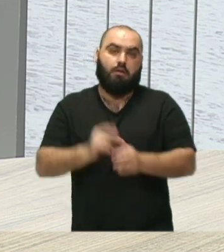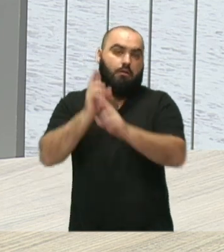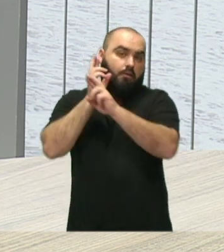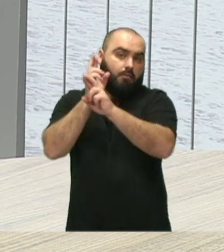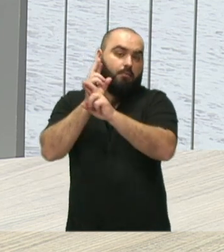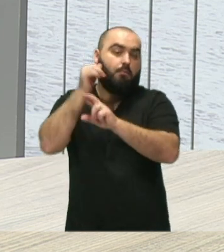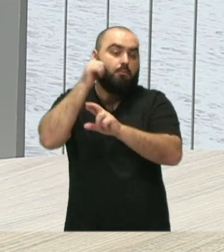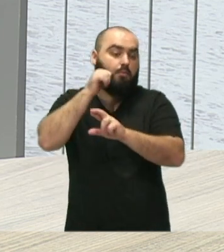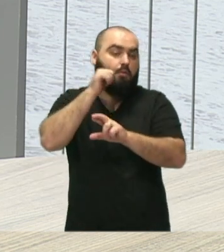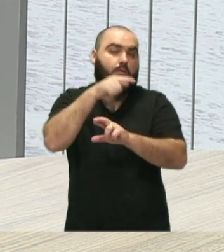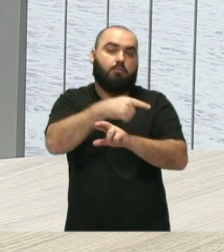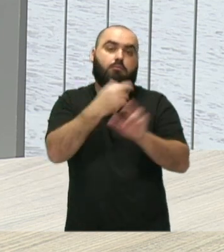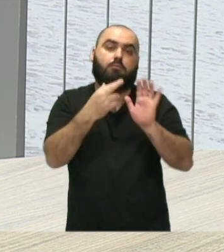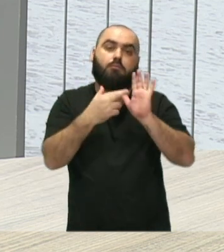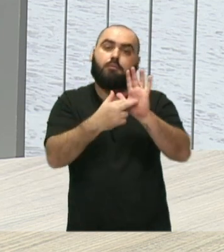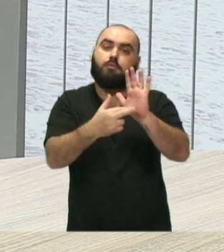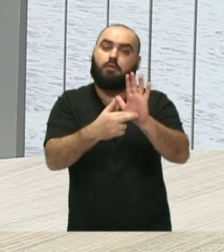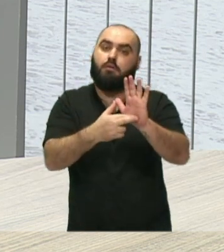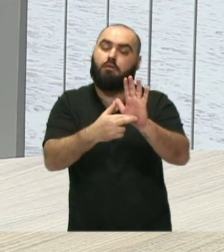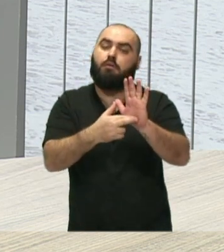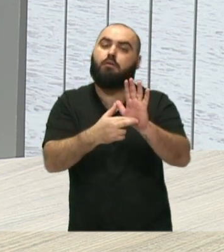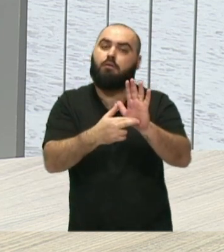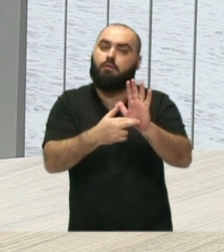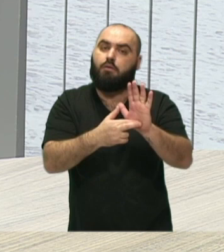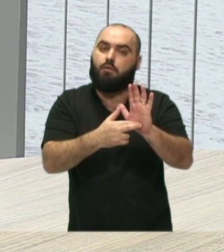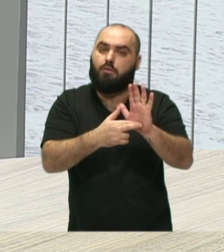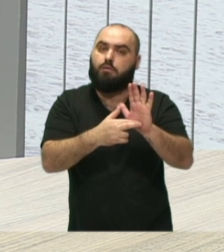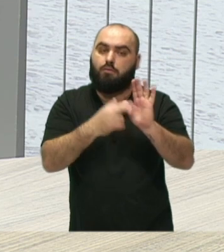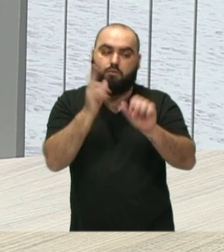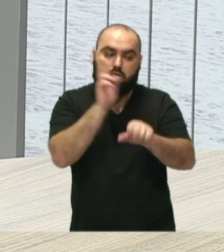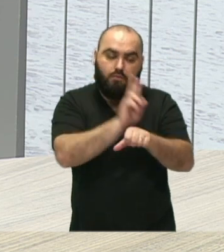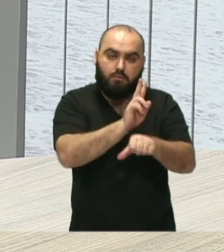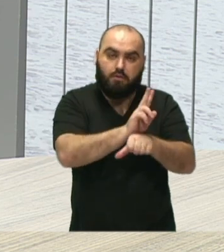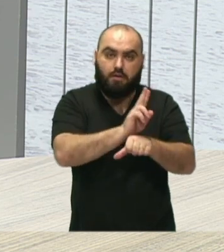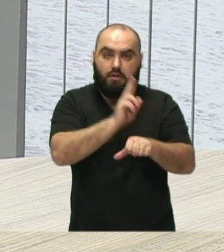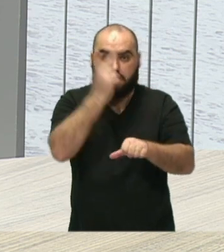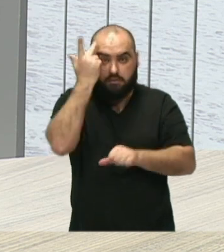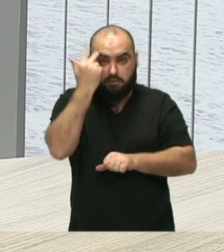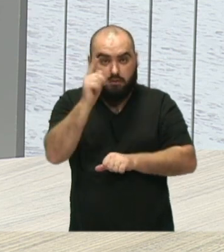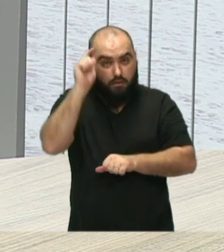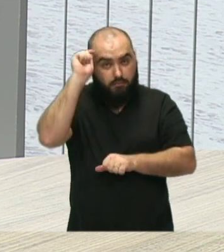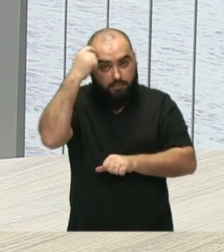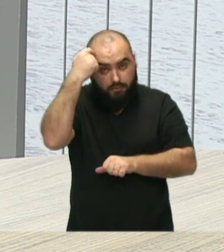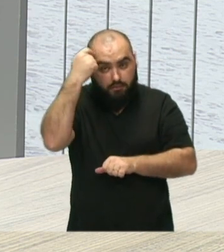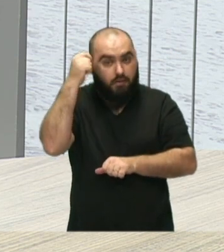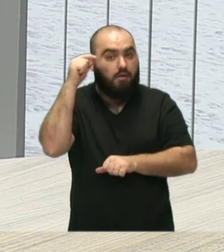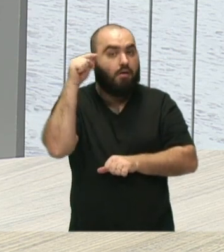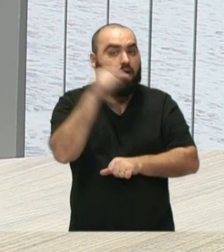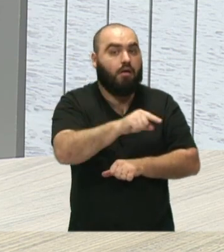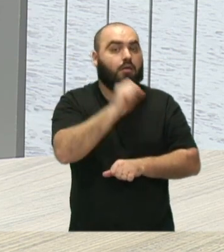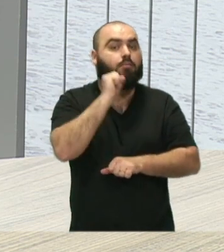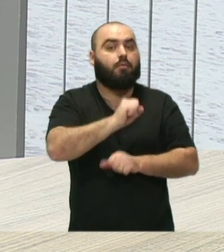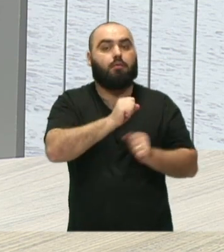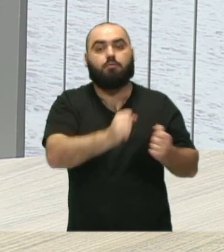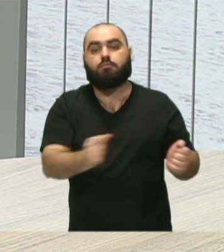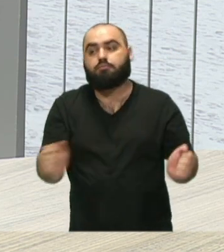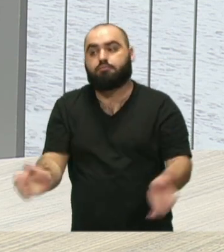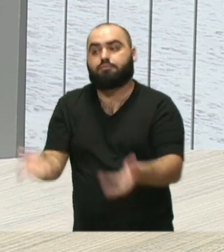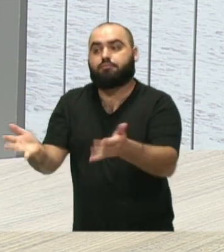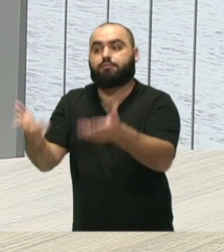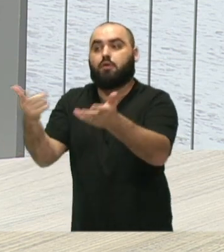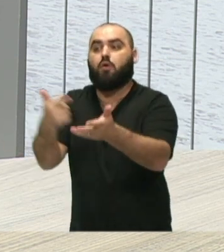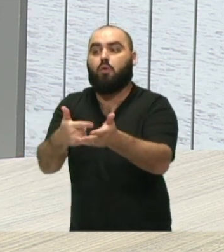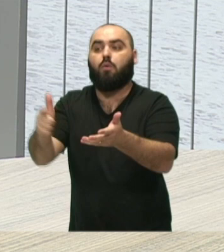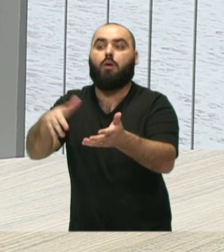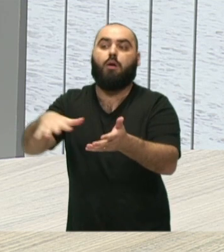representem de maneira ética e que sejam de fato pessoas que preservem a sua história preta para que assim elas possam incentivar outras gerações e